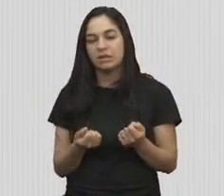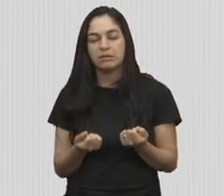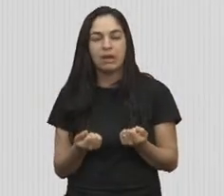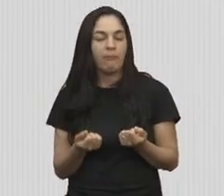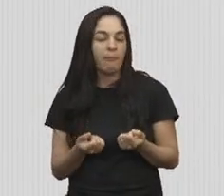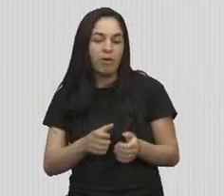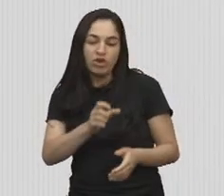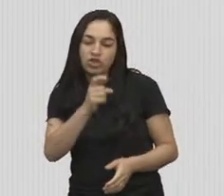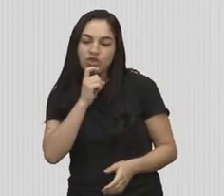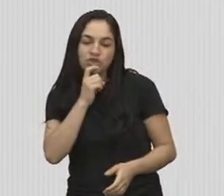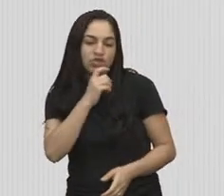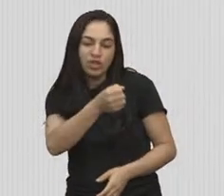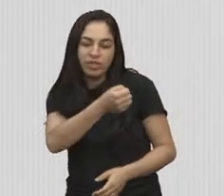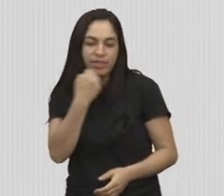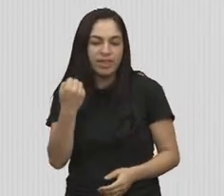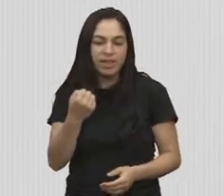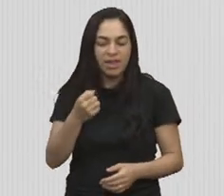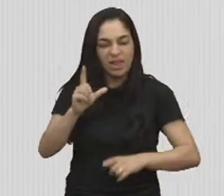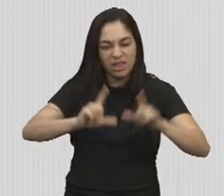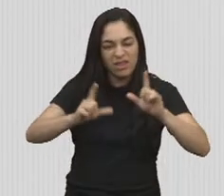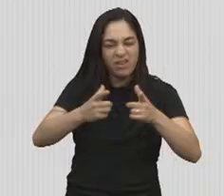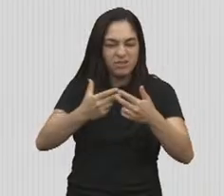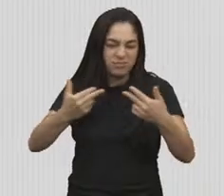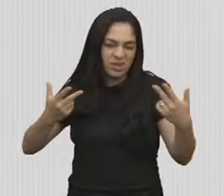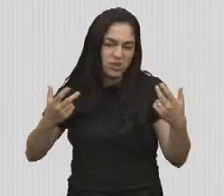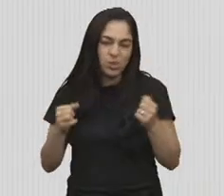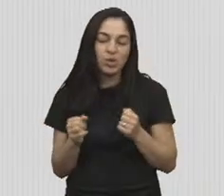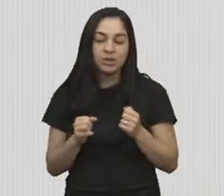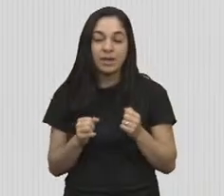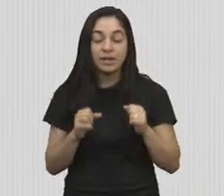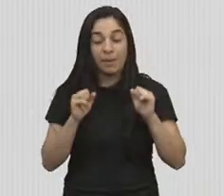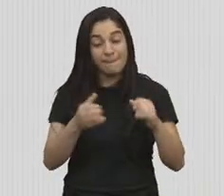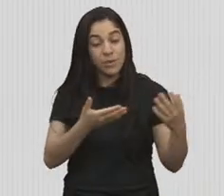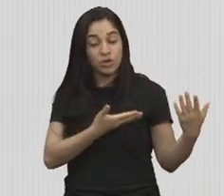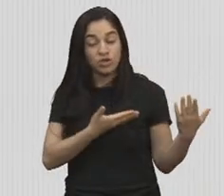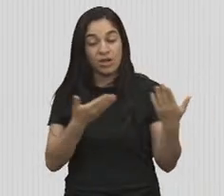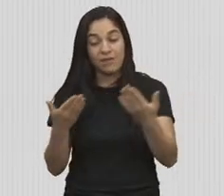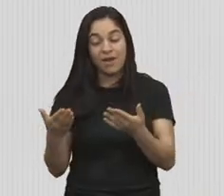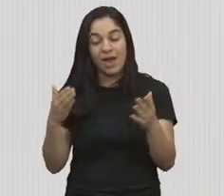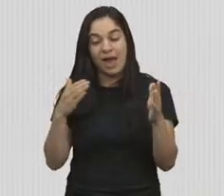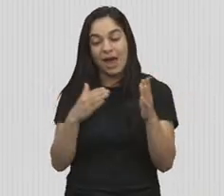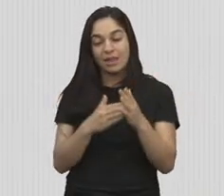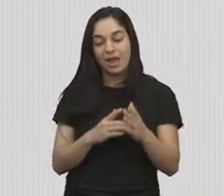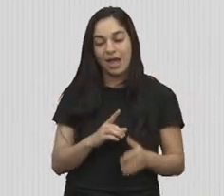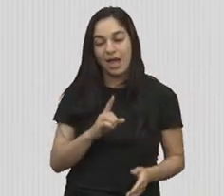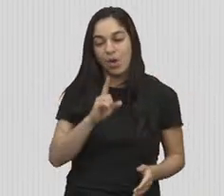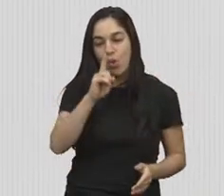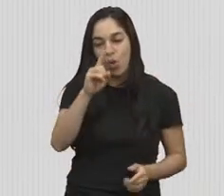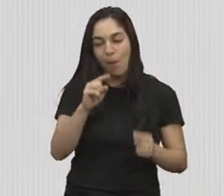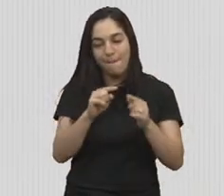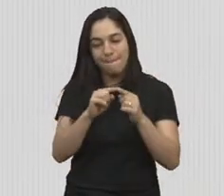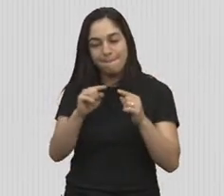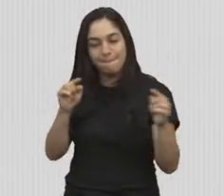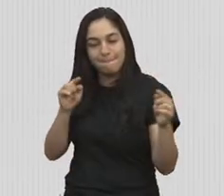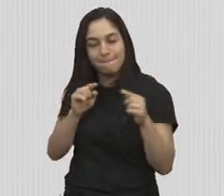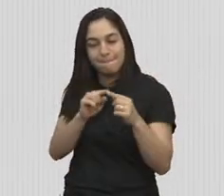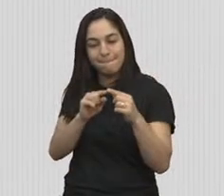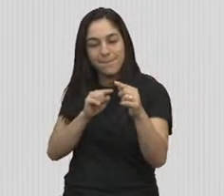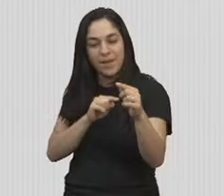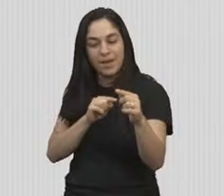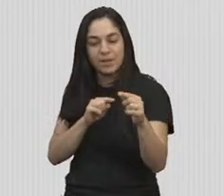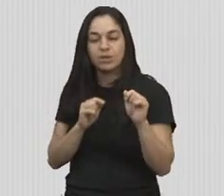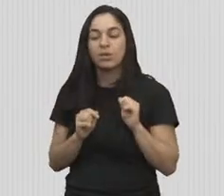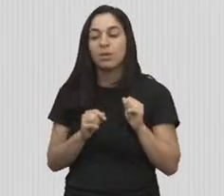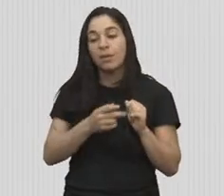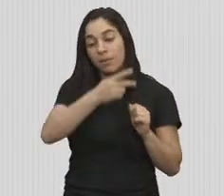Esses volumosos podem ser entregues no leves, até 1 metro cúbico por pessoa, pode levar lá no leve, né?